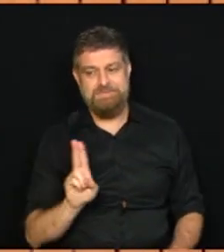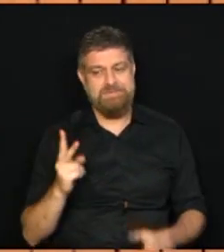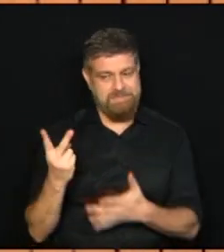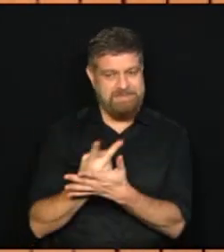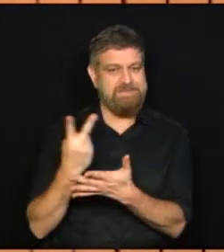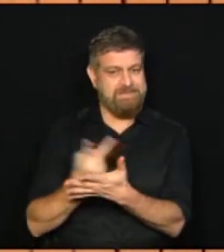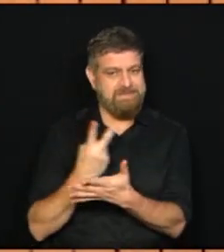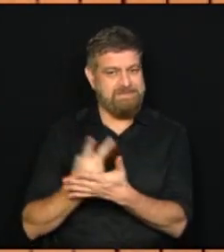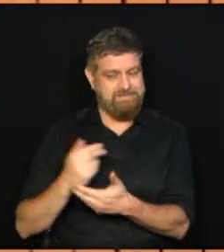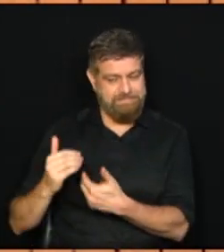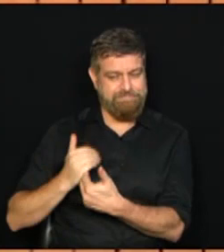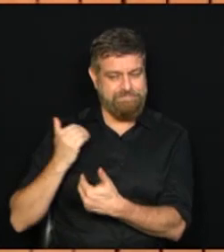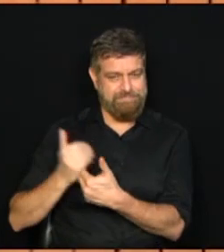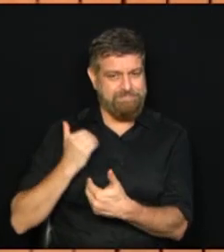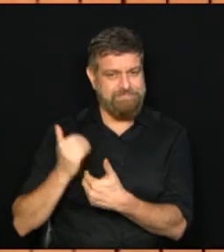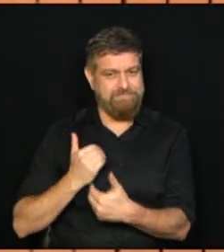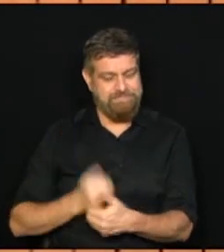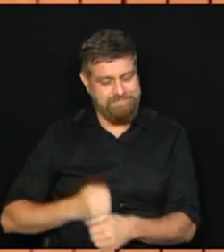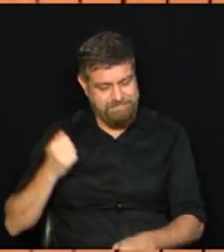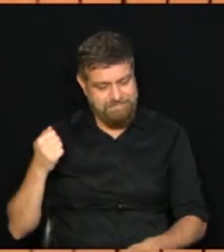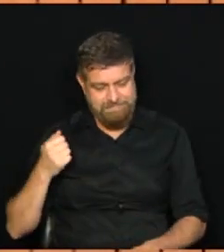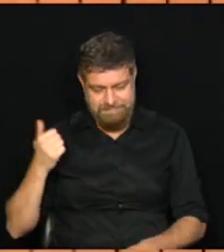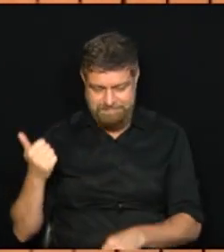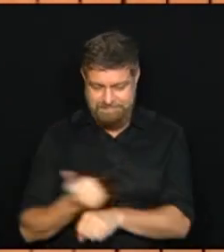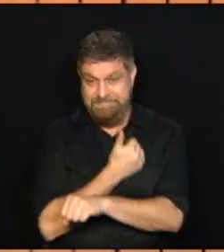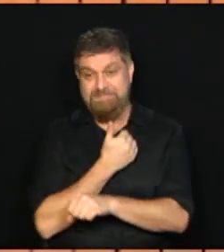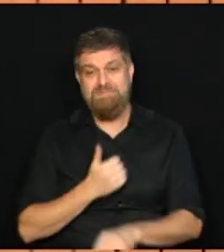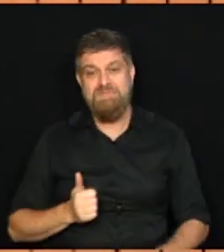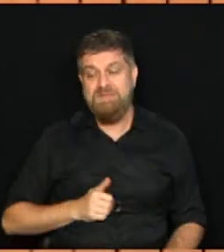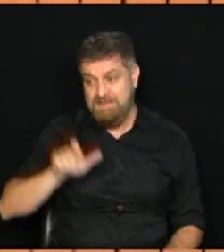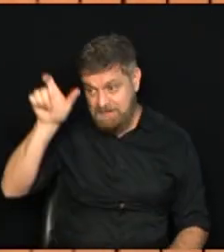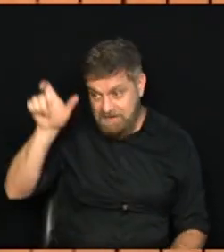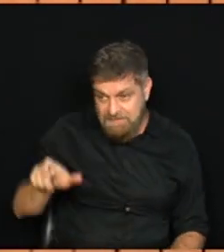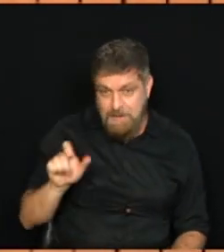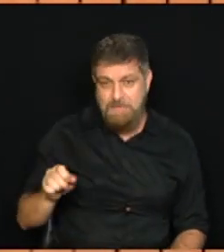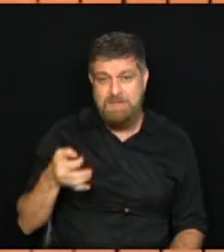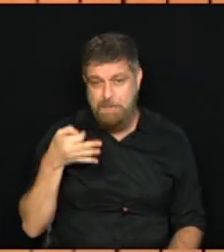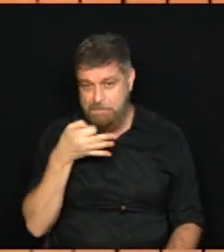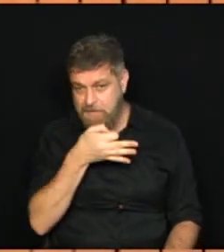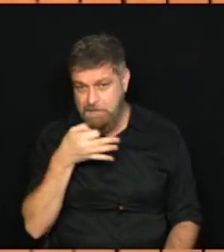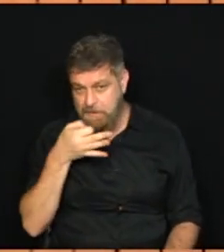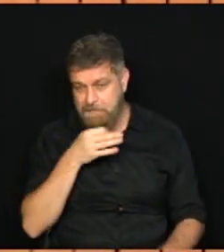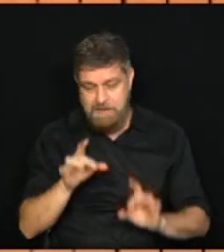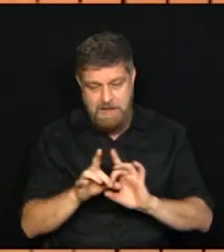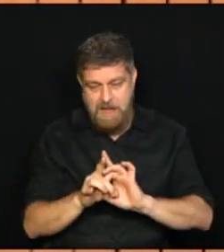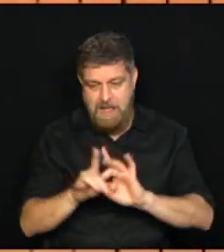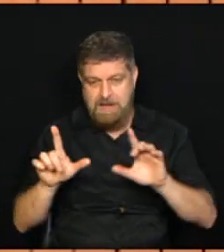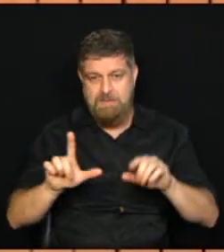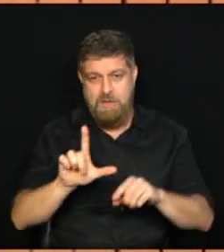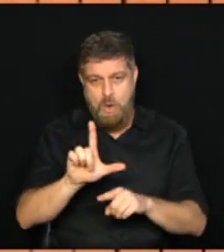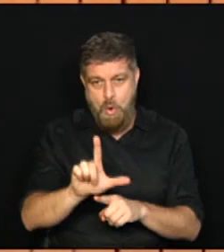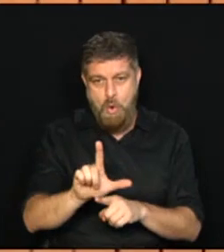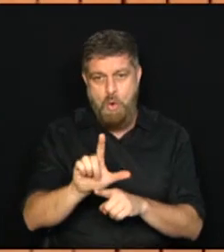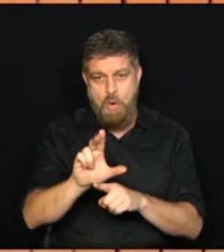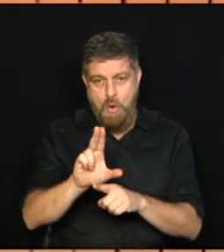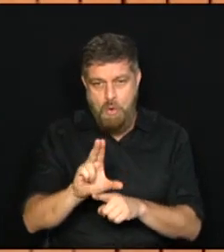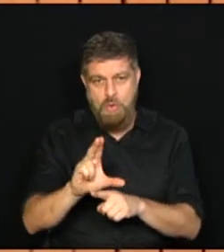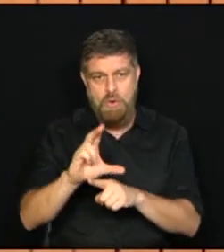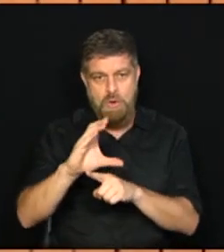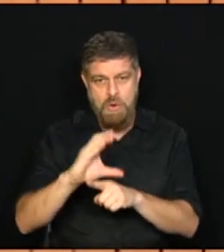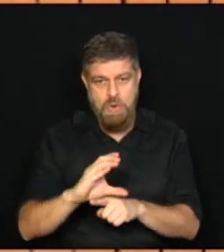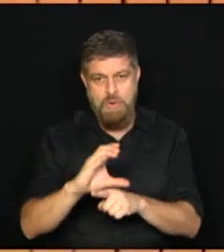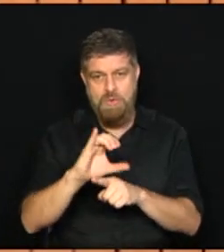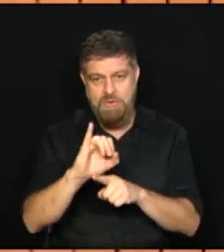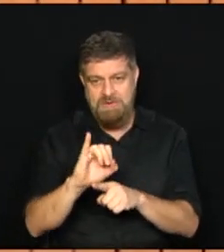viu? Mas a doutora tem a palavra, fique à vontade. Luciana Utsunomiya.